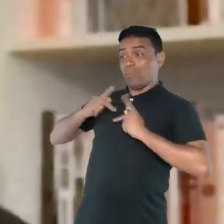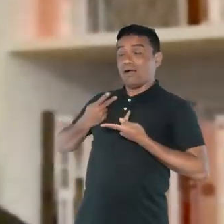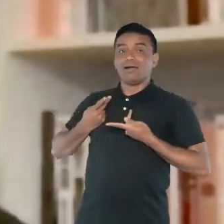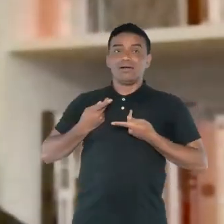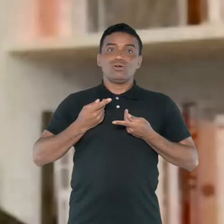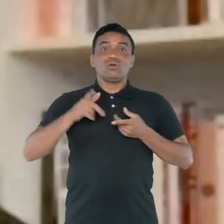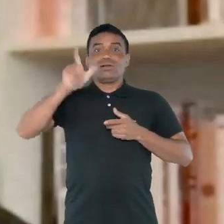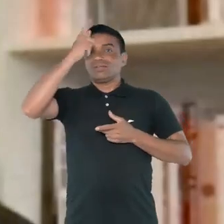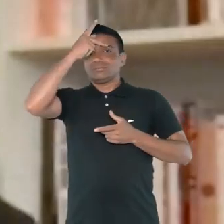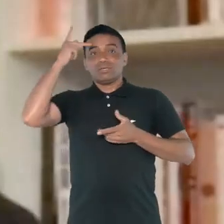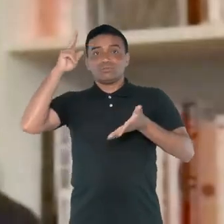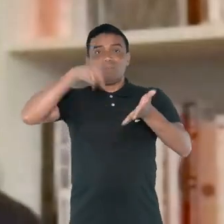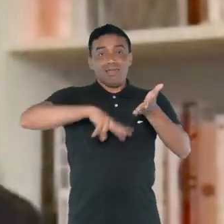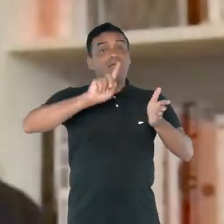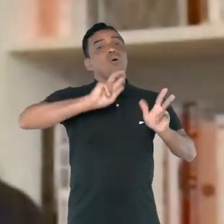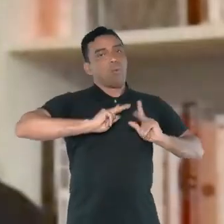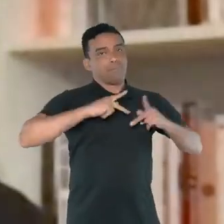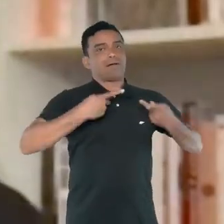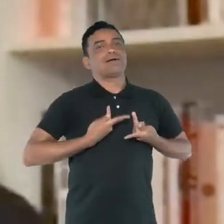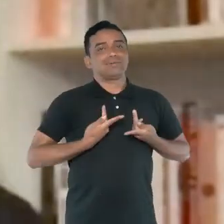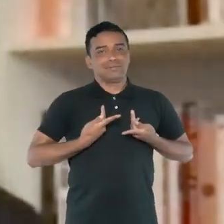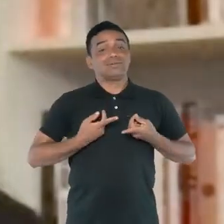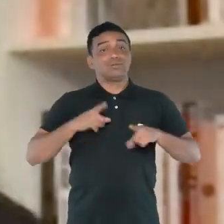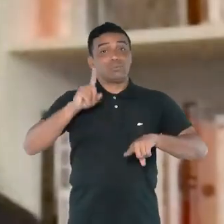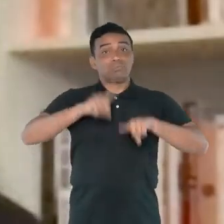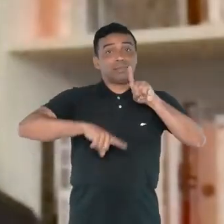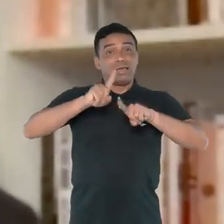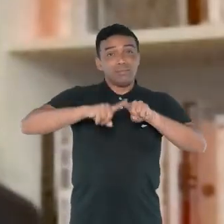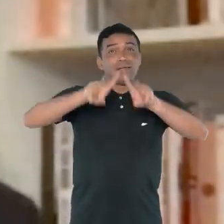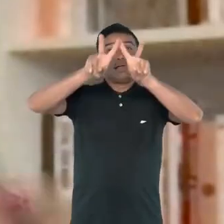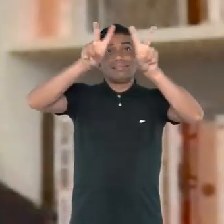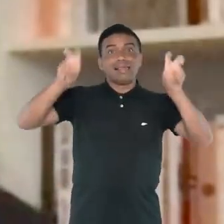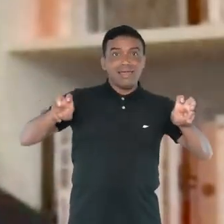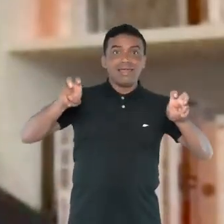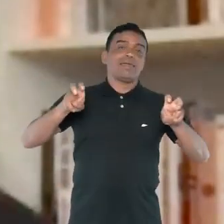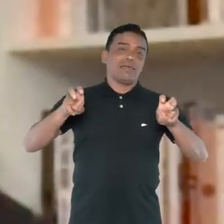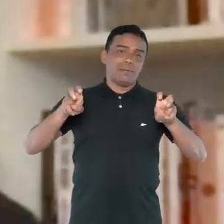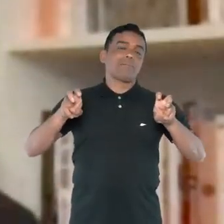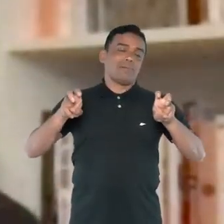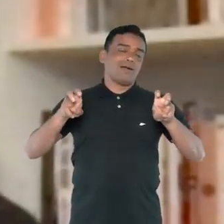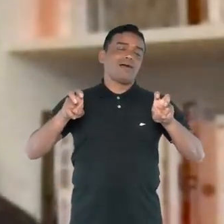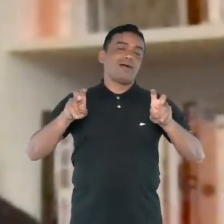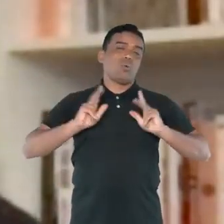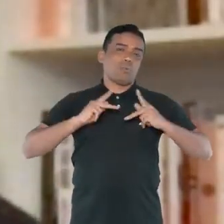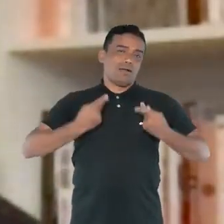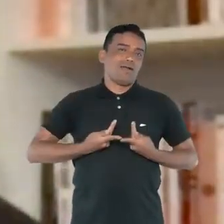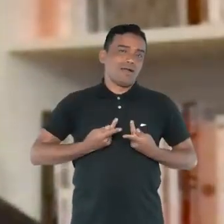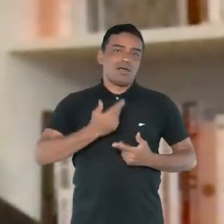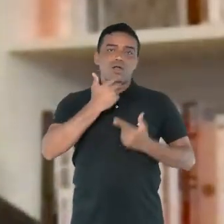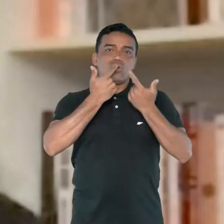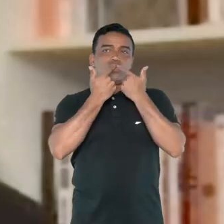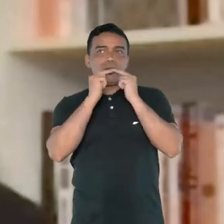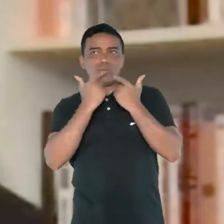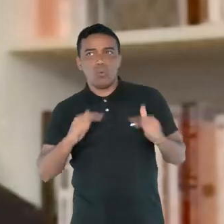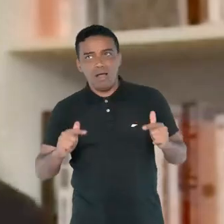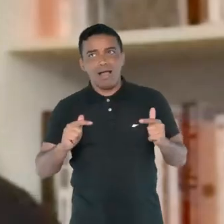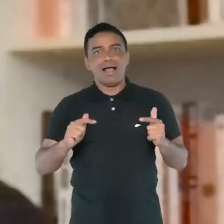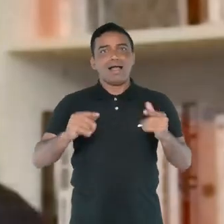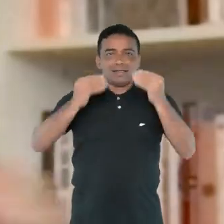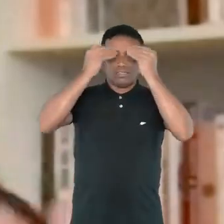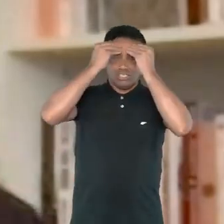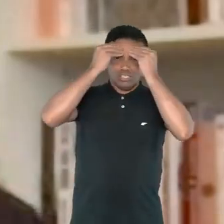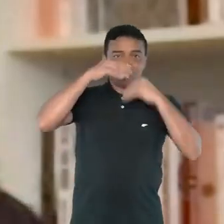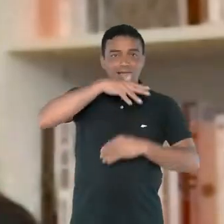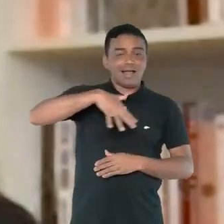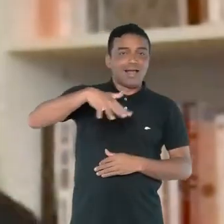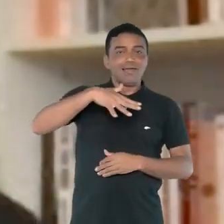humanos e utilizando matérias que são absolutamente humanas, como a linguagem ou como a própria